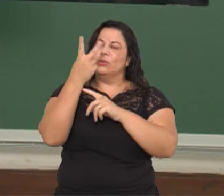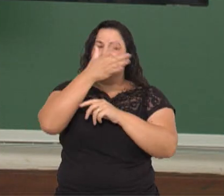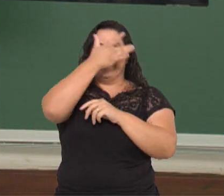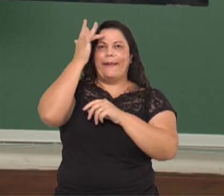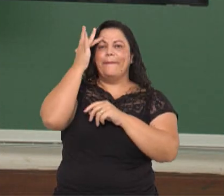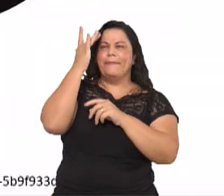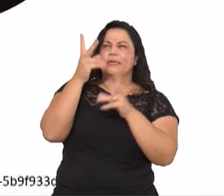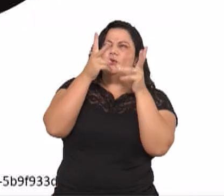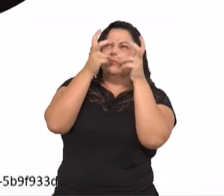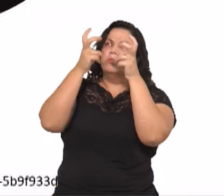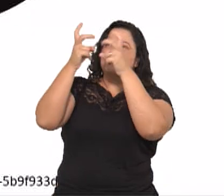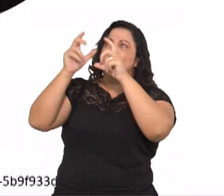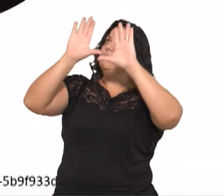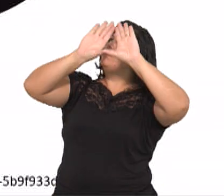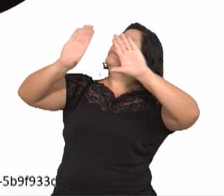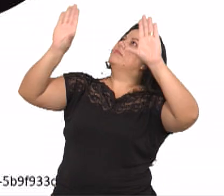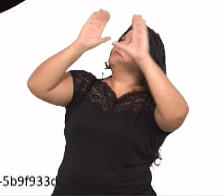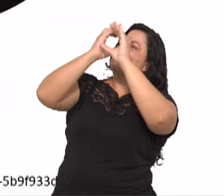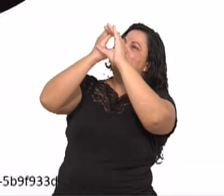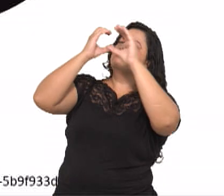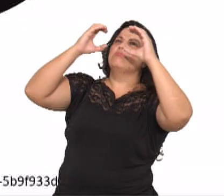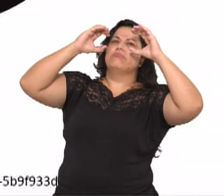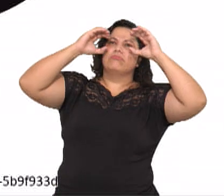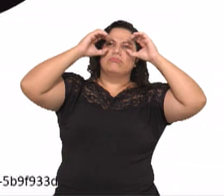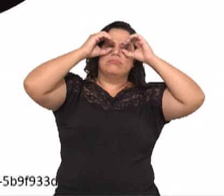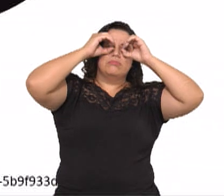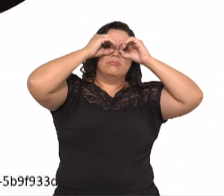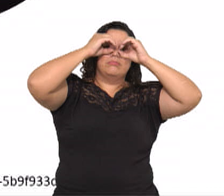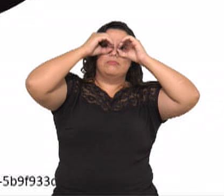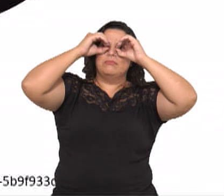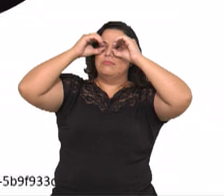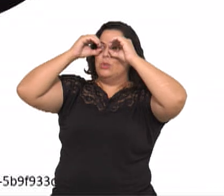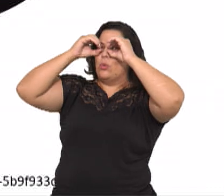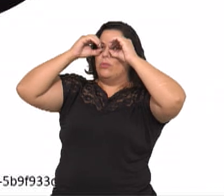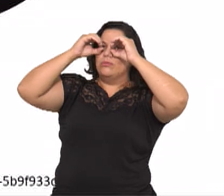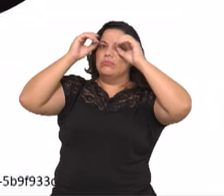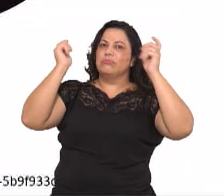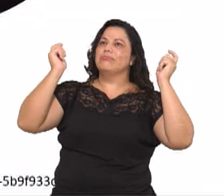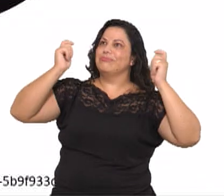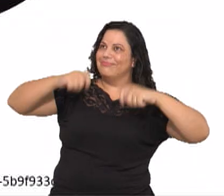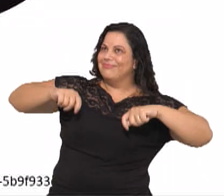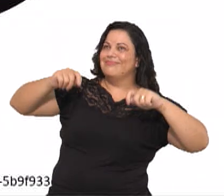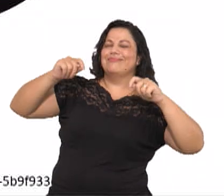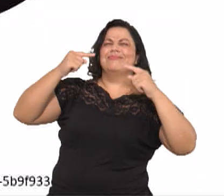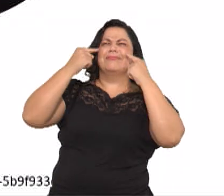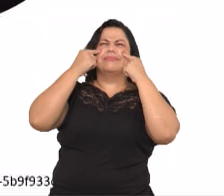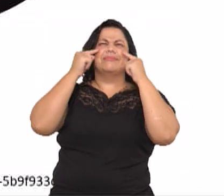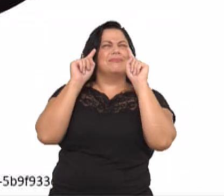observando um céu com binóculo, poderia ser a olho nu, e é muito